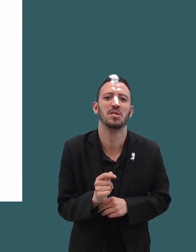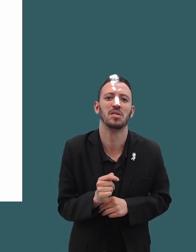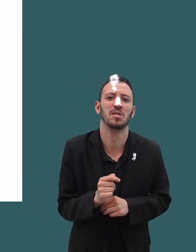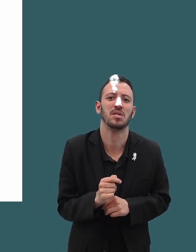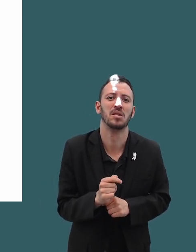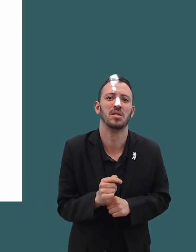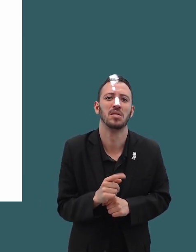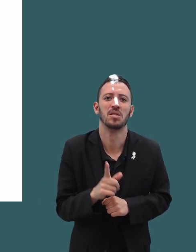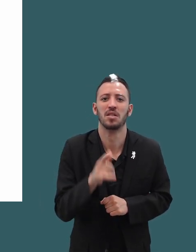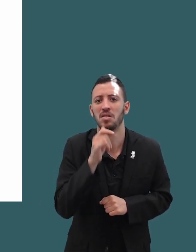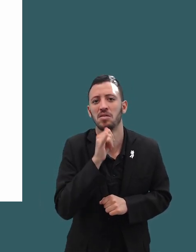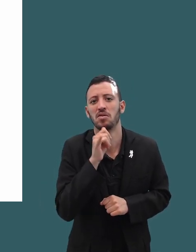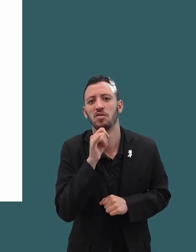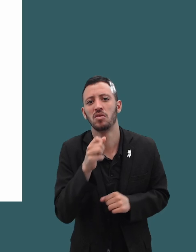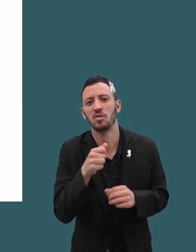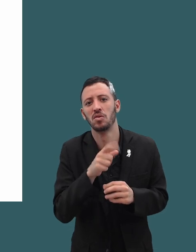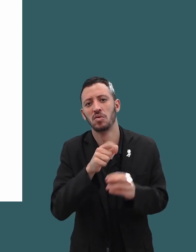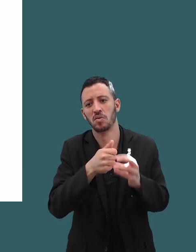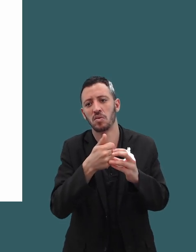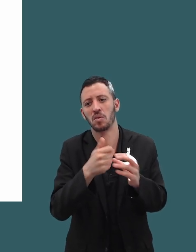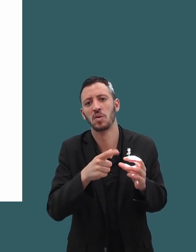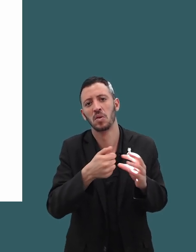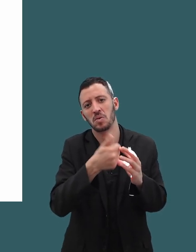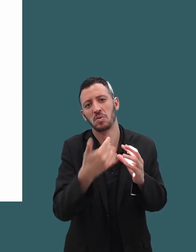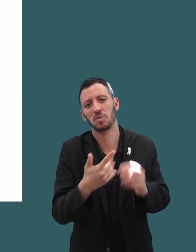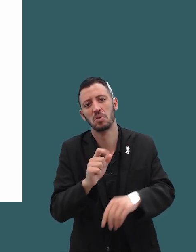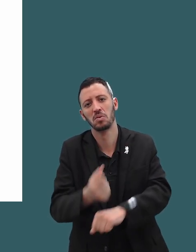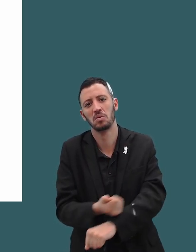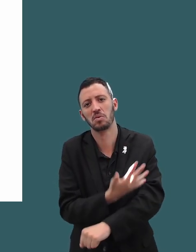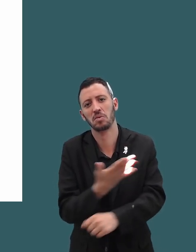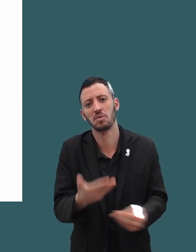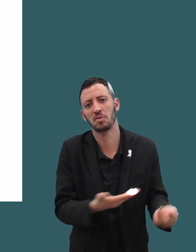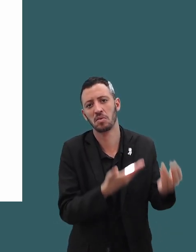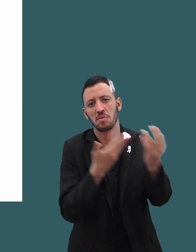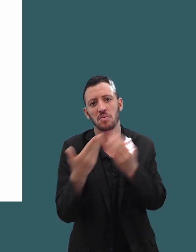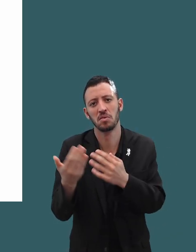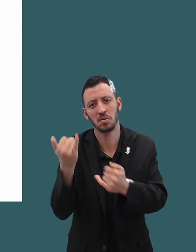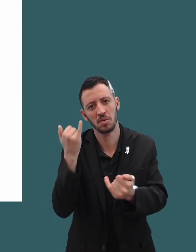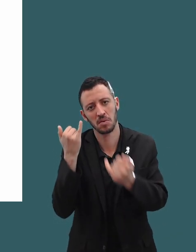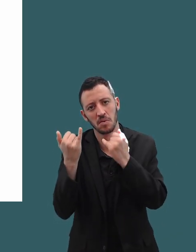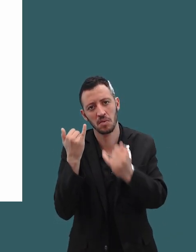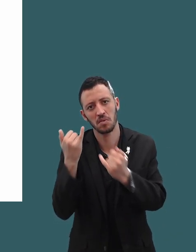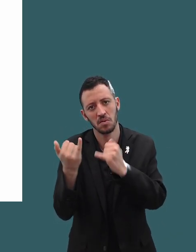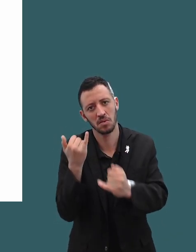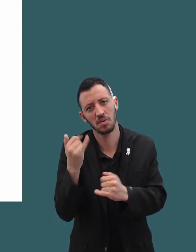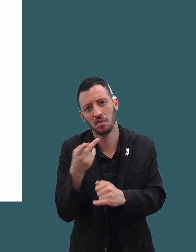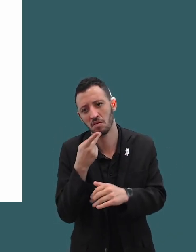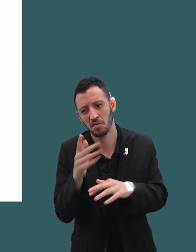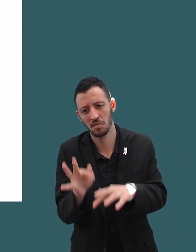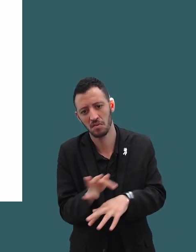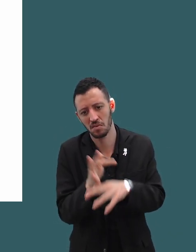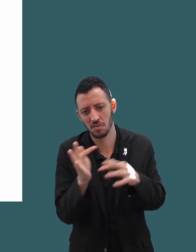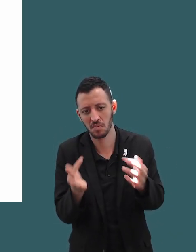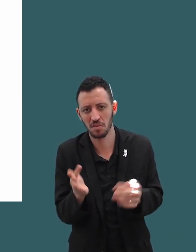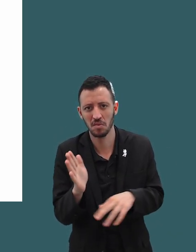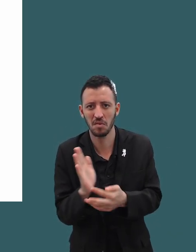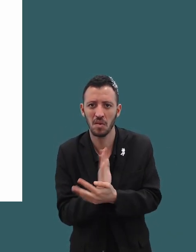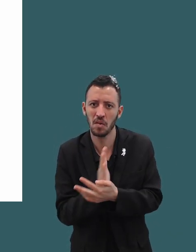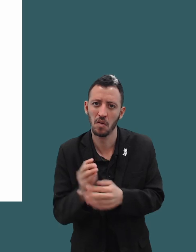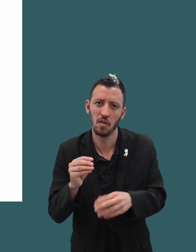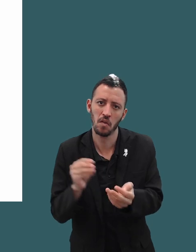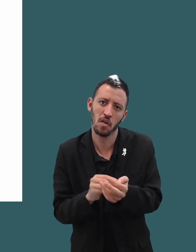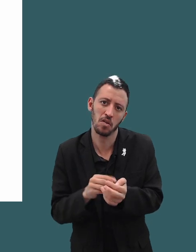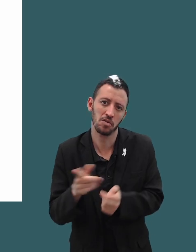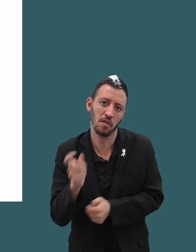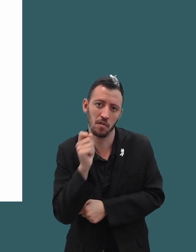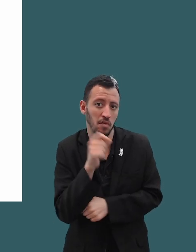Conteúdos emocionais. Conteúdos que trazem informações que são simples e que muitas vezes são